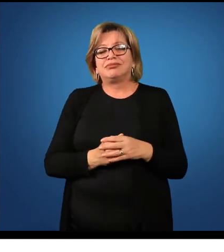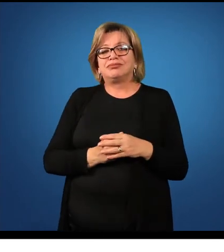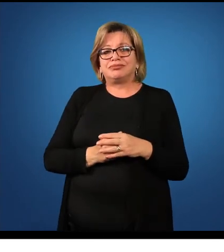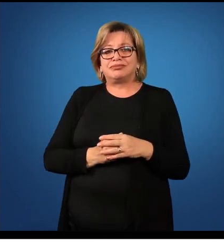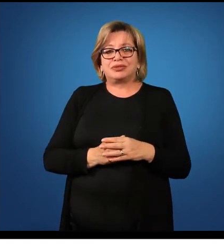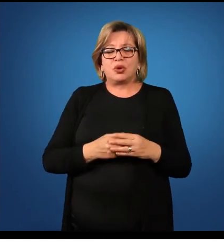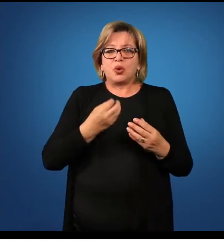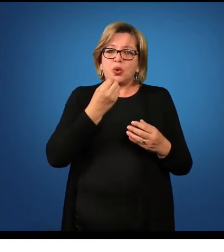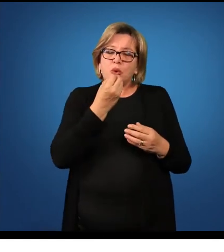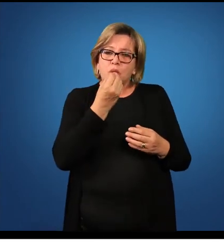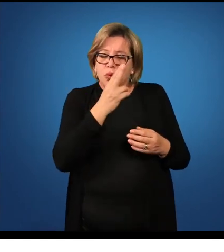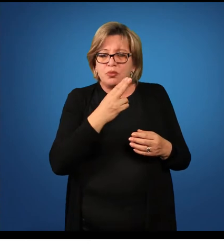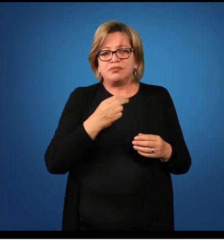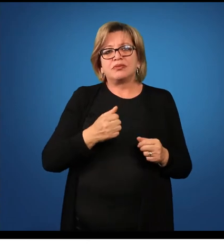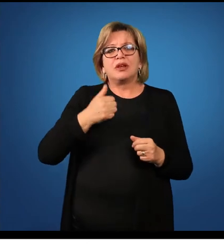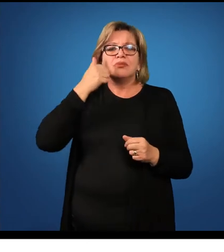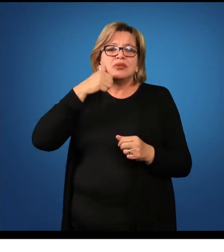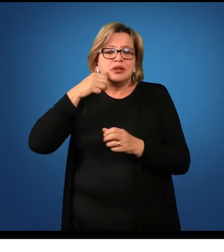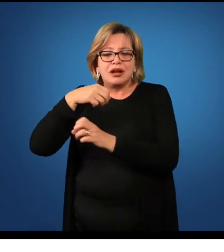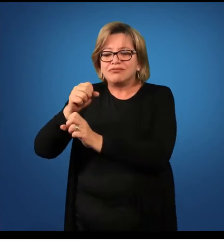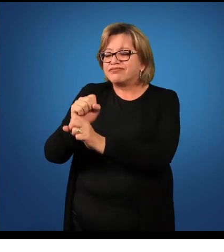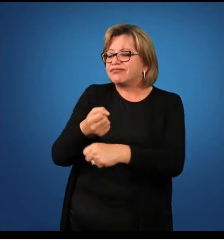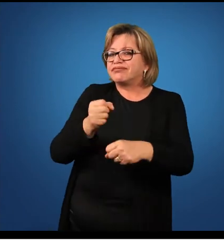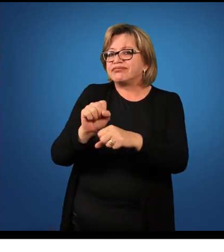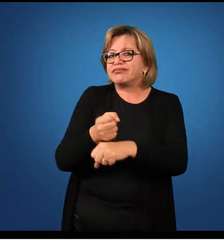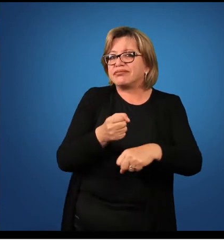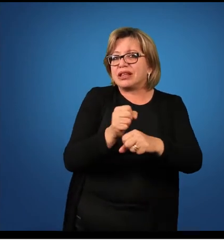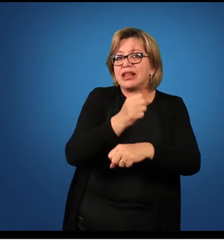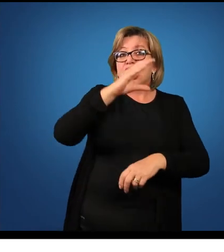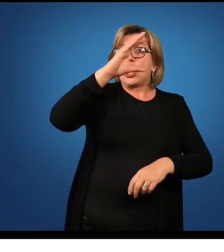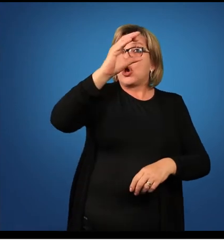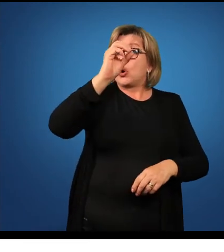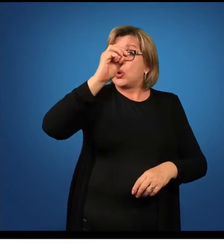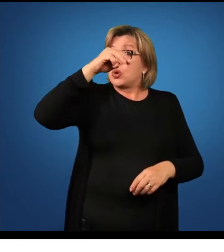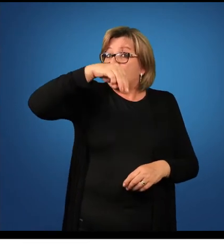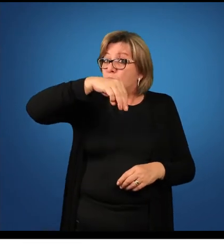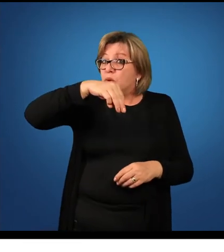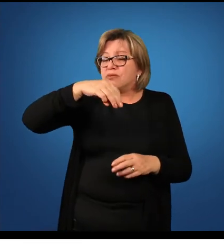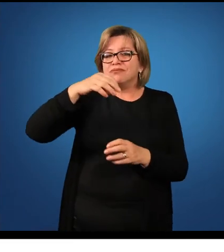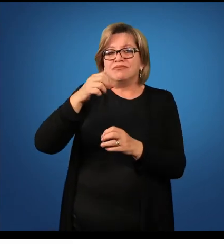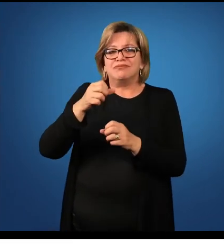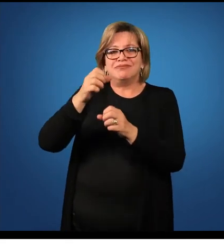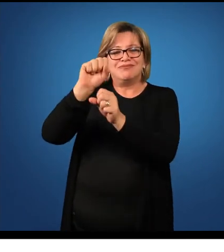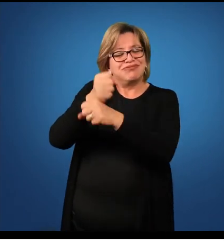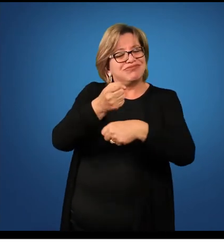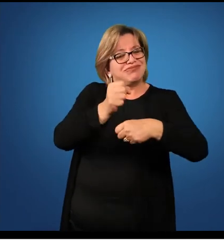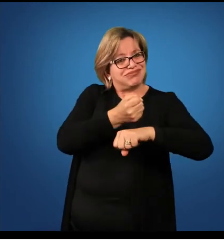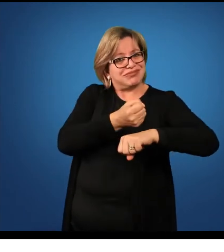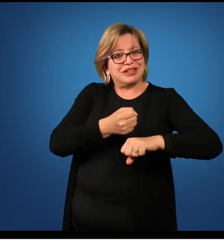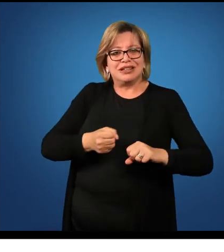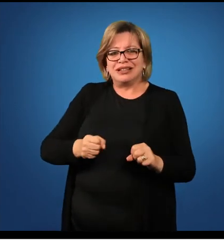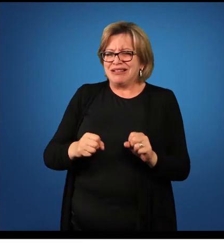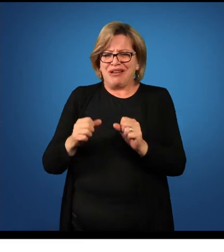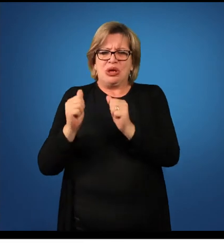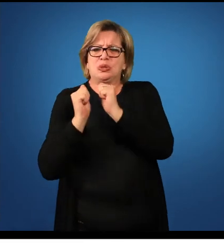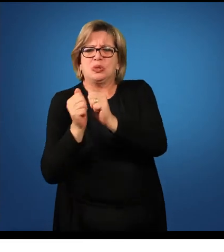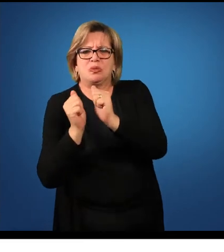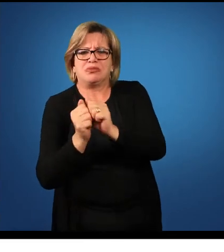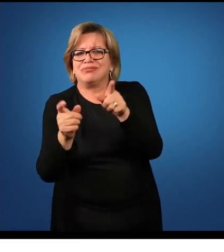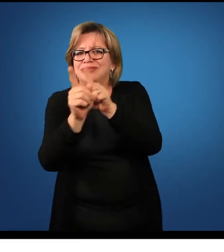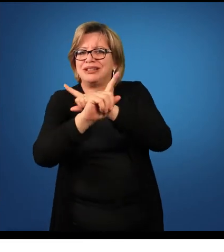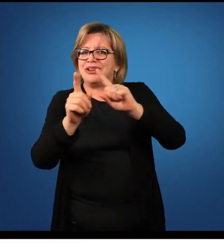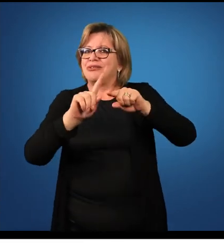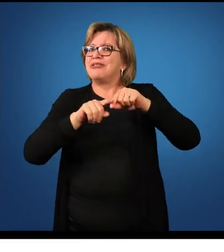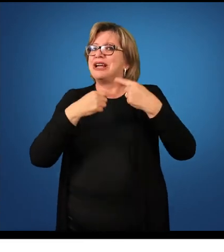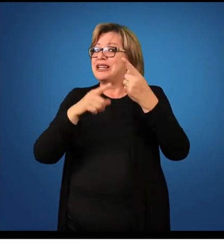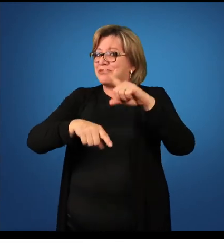Maria varreu a casa com a vassoura. Observe, vassoura não é companhia de Maria, mas é